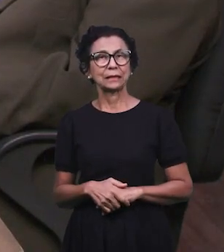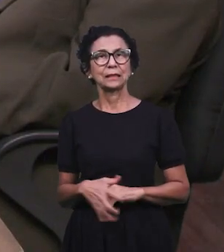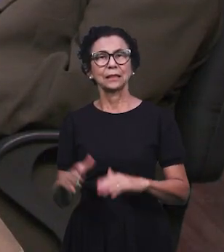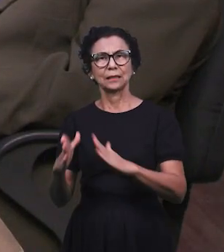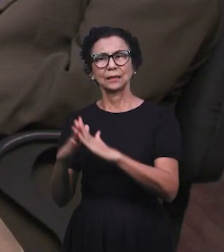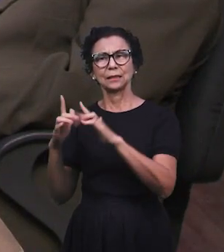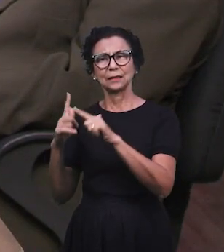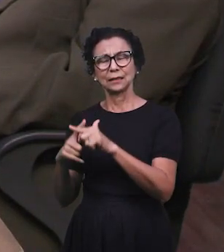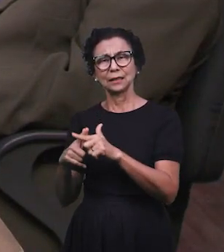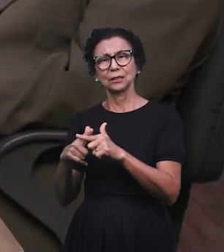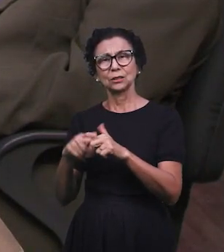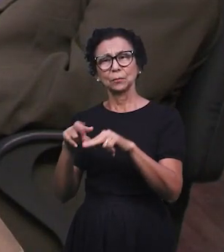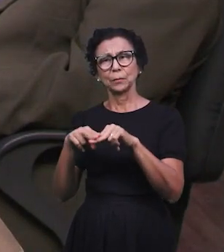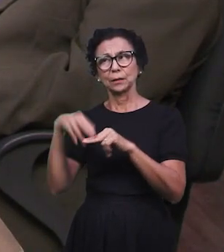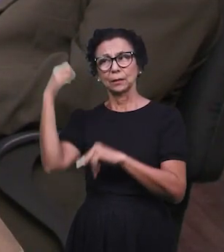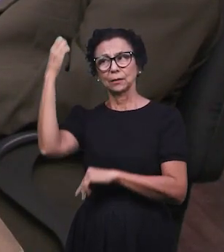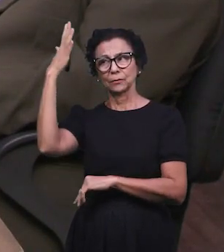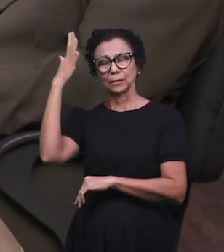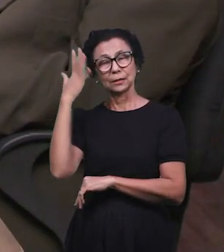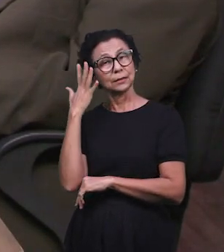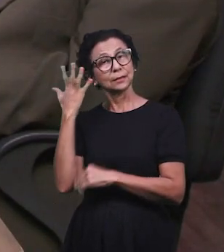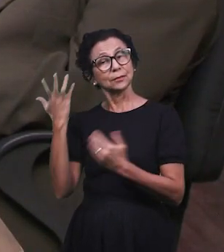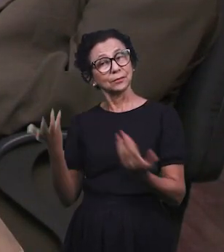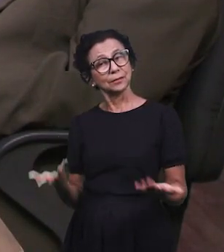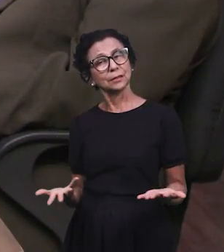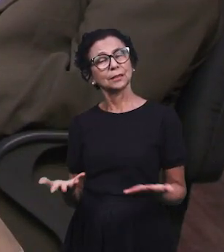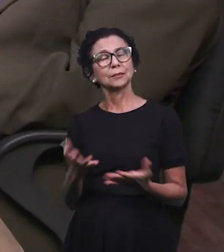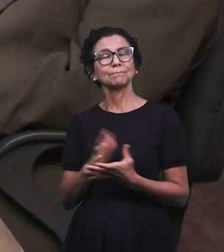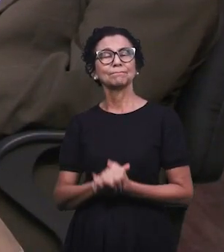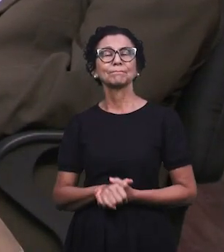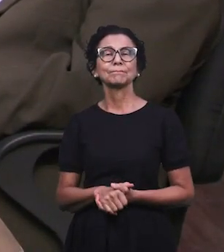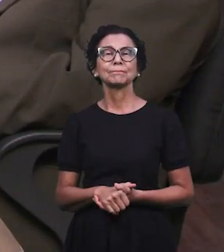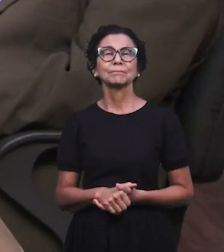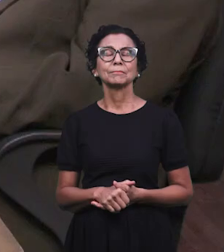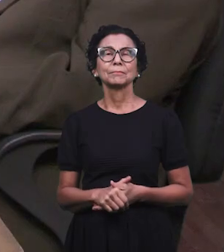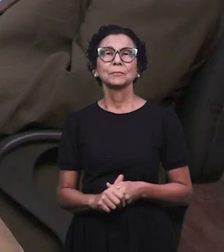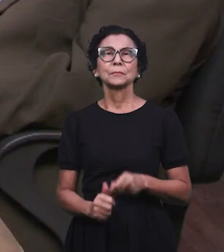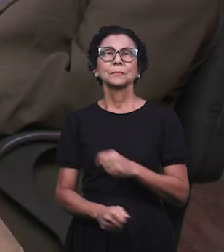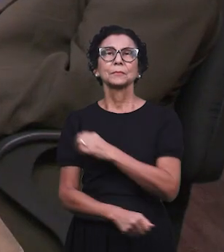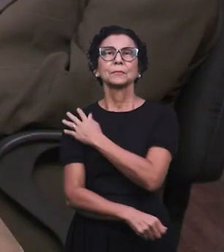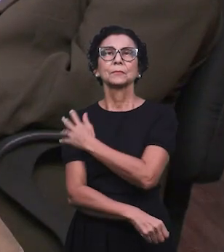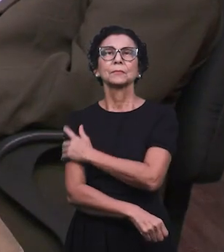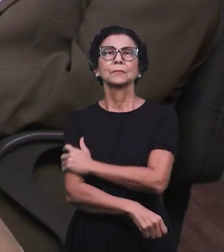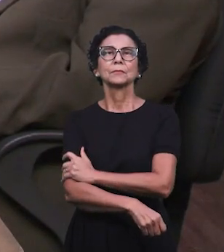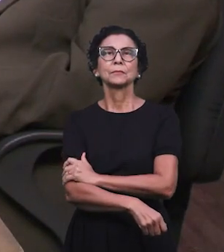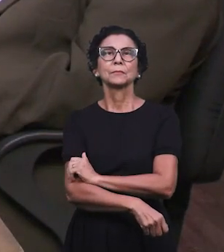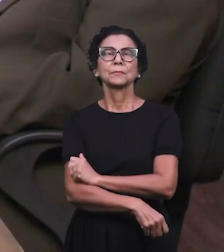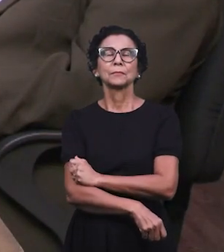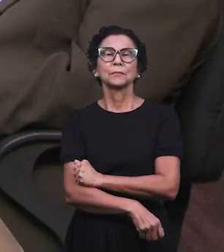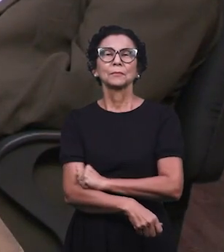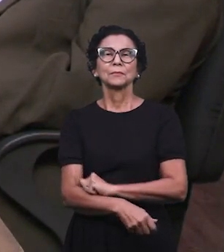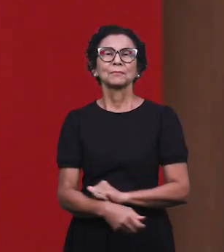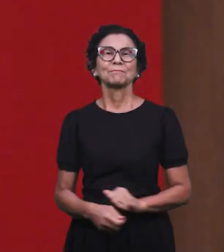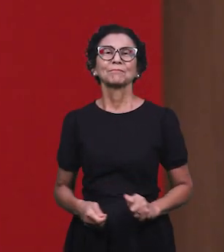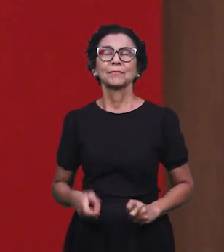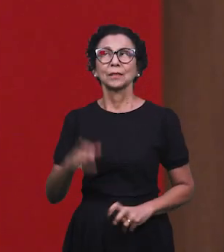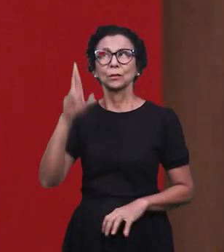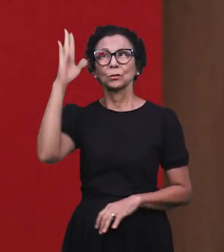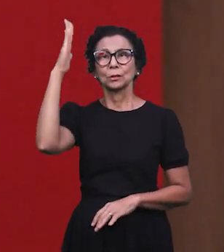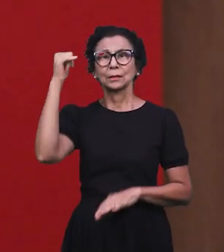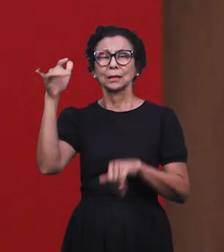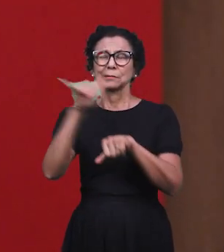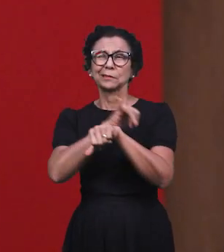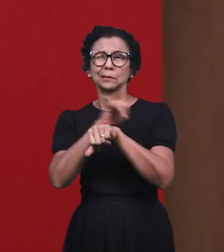Viver É da isso mesmo. revelação, daquilo que a gente não sabe, mas o Senhor sabe. Buscamos Aleluia. dele qual é a revelação. E o Senhor, ele sabe a